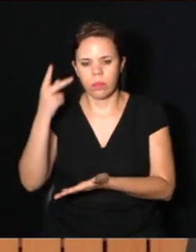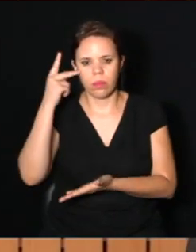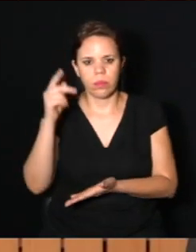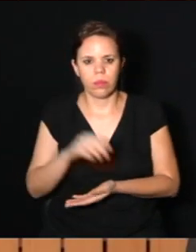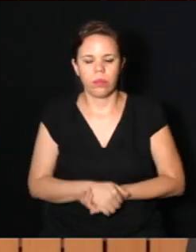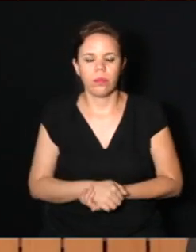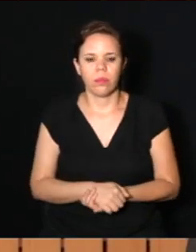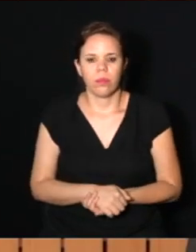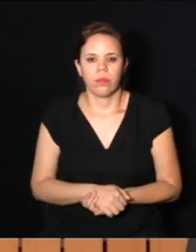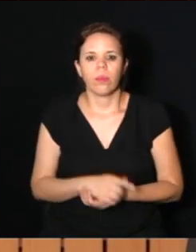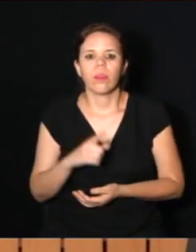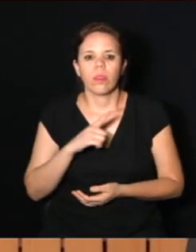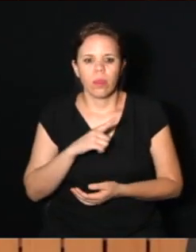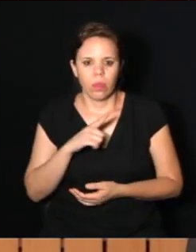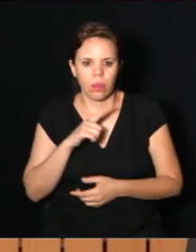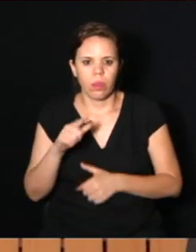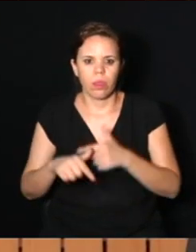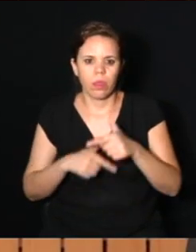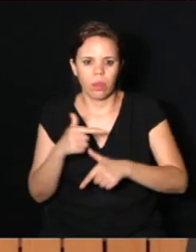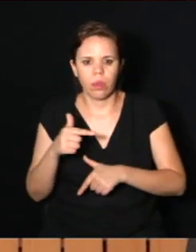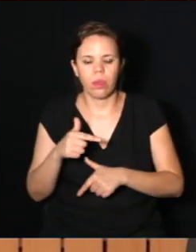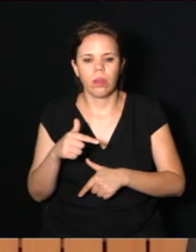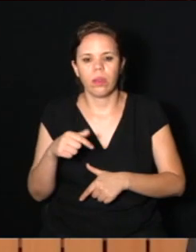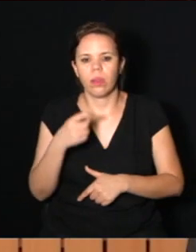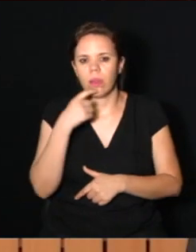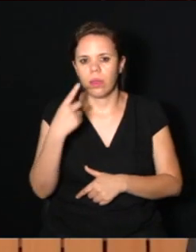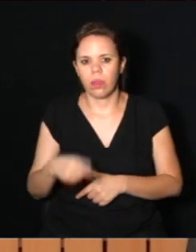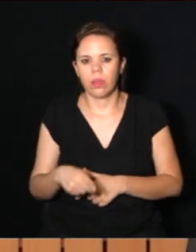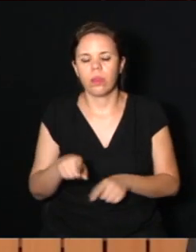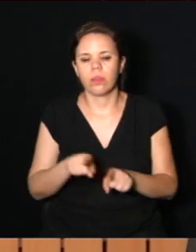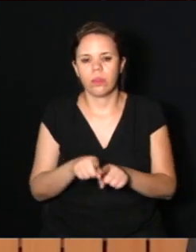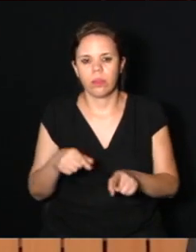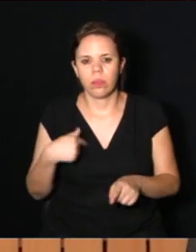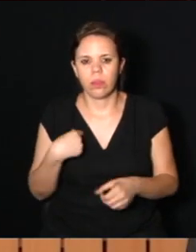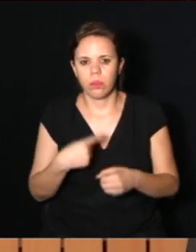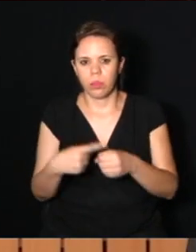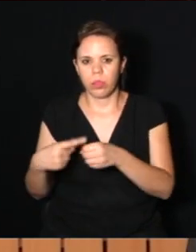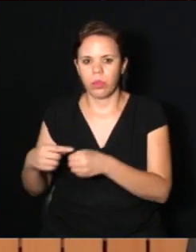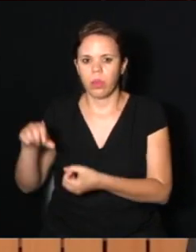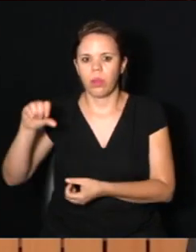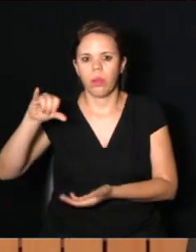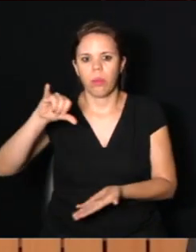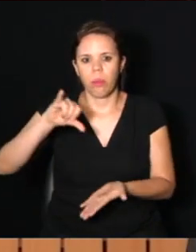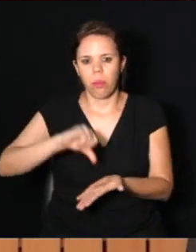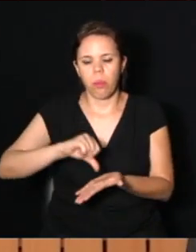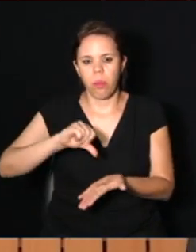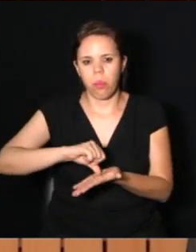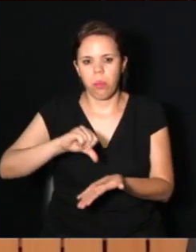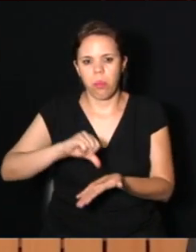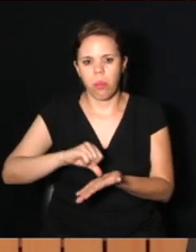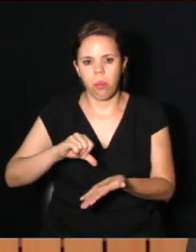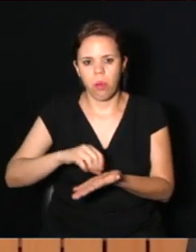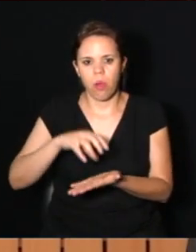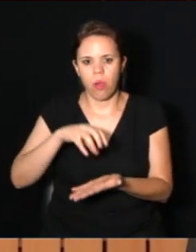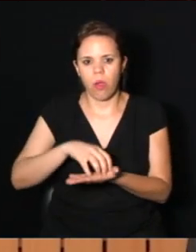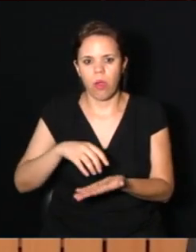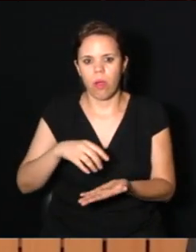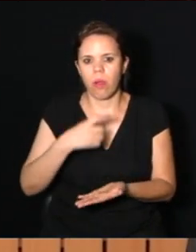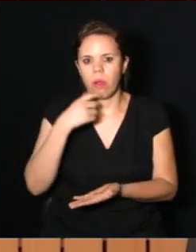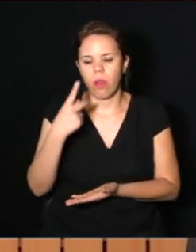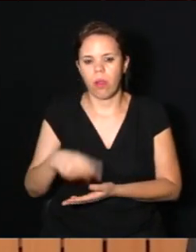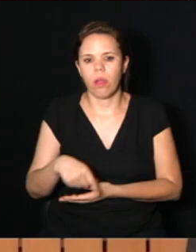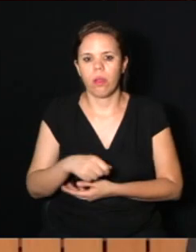temos uma área de abrangência aqui na Regional Campinas, mas para a gente o município polo, né, que é onde está instalada a nossa subsede Campinas,